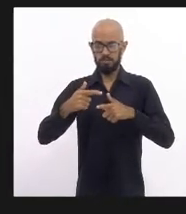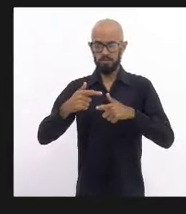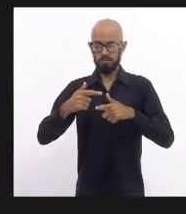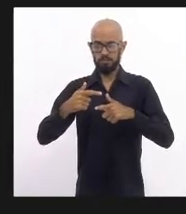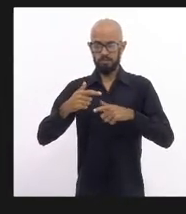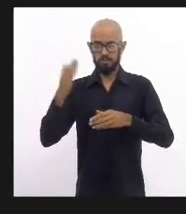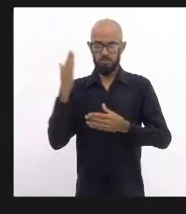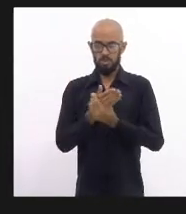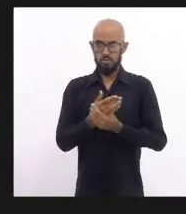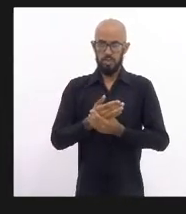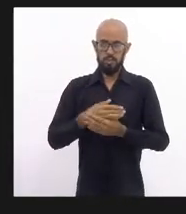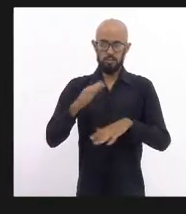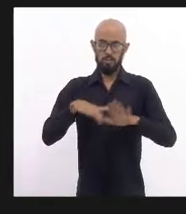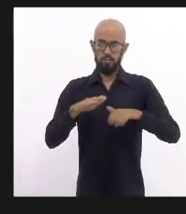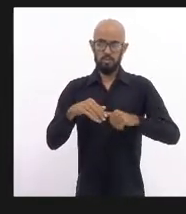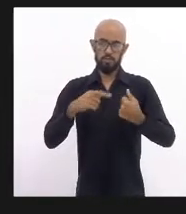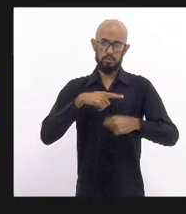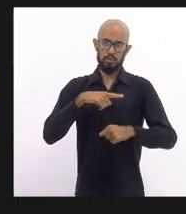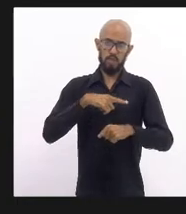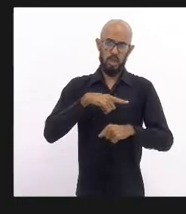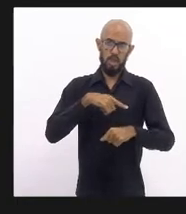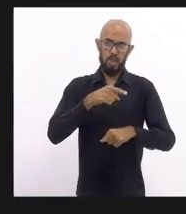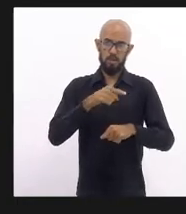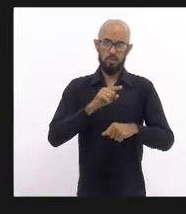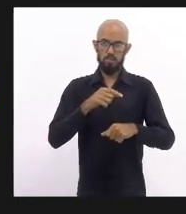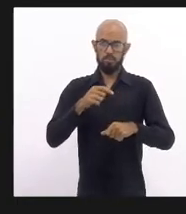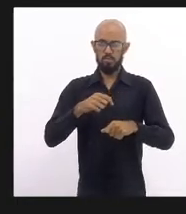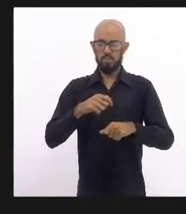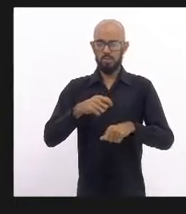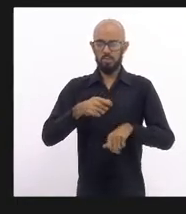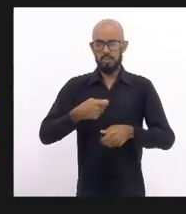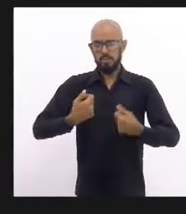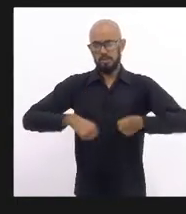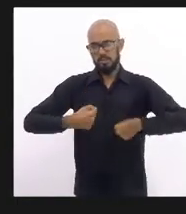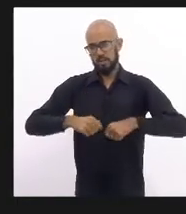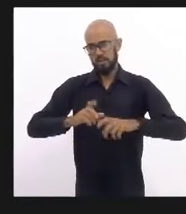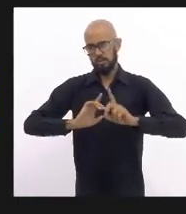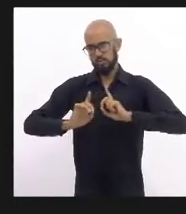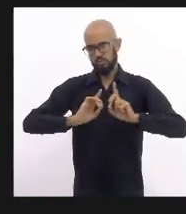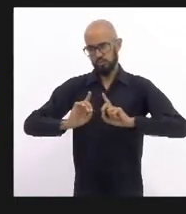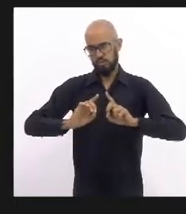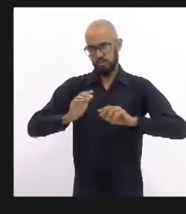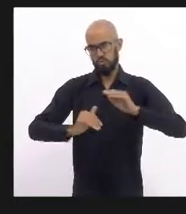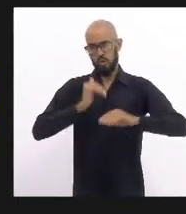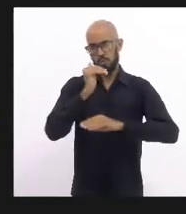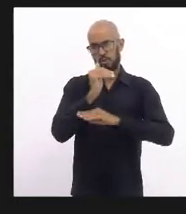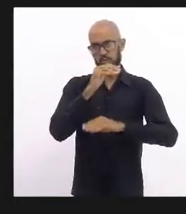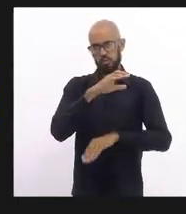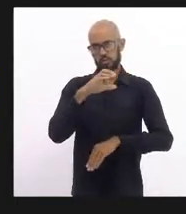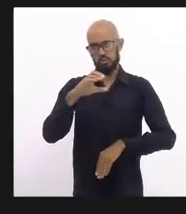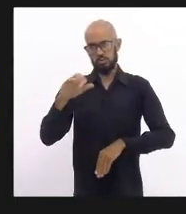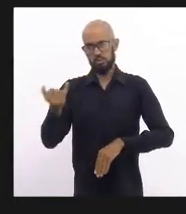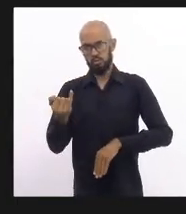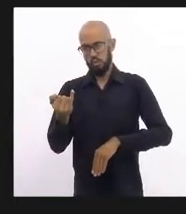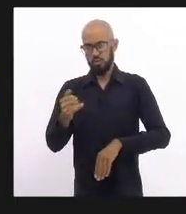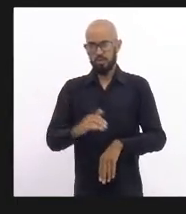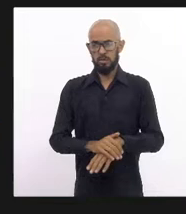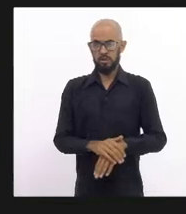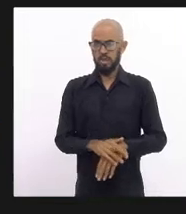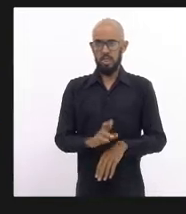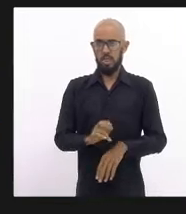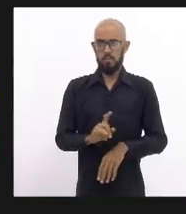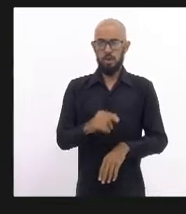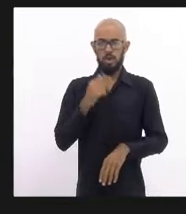talvez tivesse uma exigência maior de discussão no âmbito das comissões, sobretudo da CCJ. Não é incomum que nós, no âmbito da